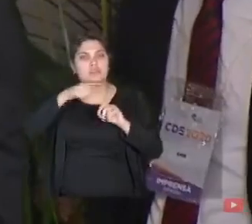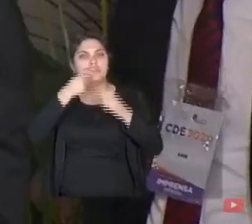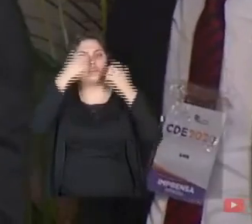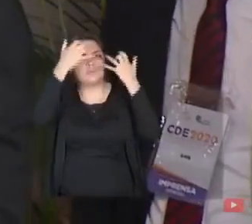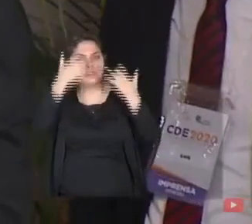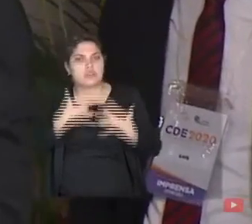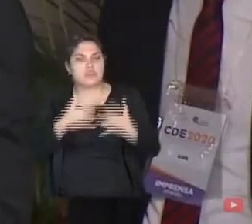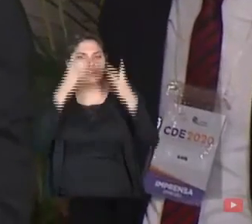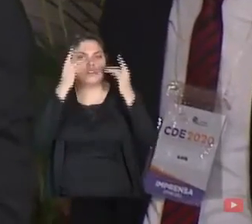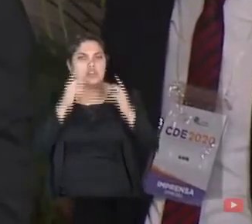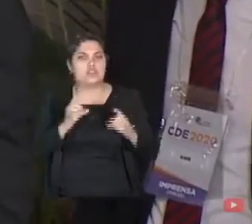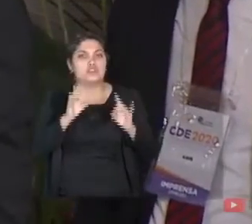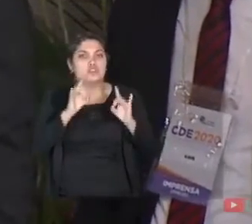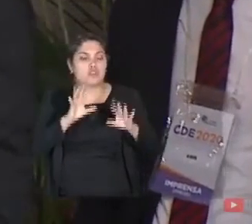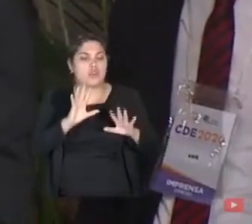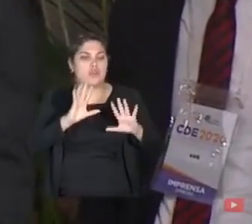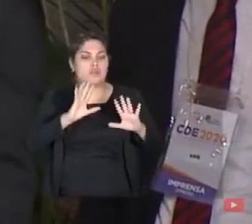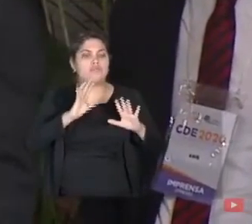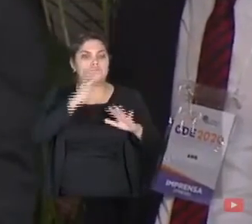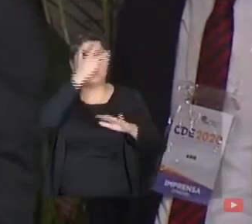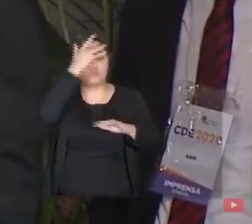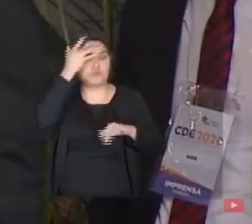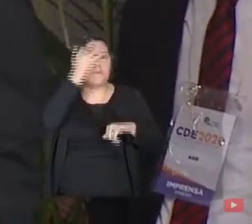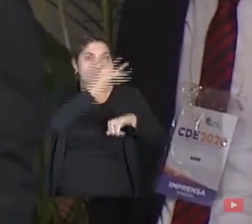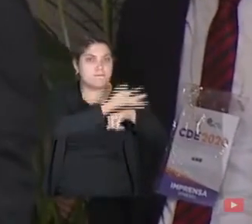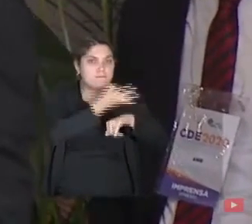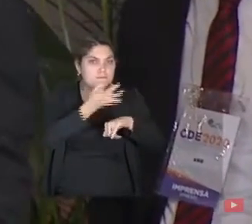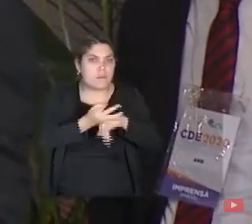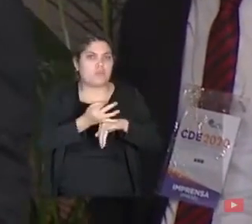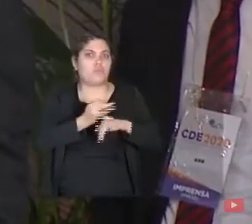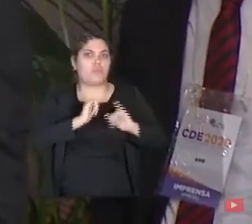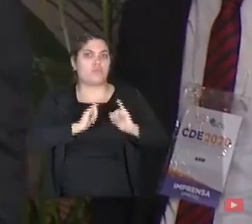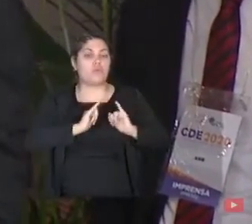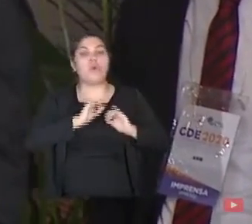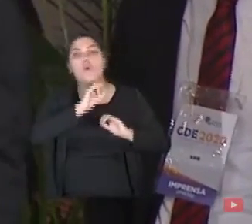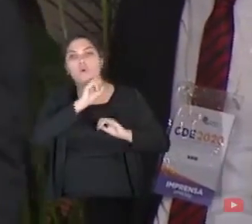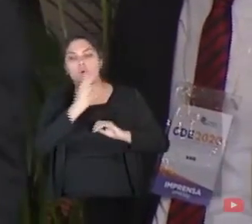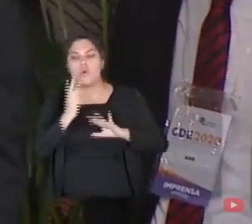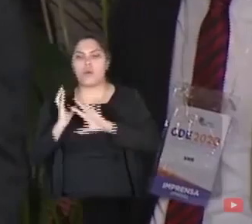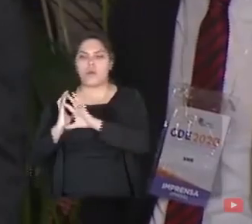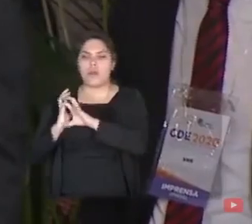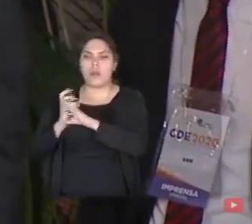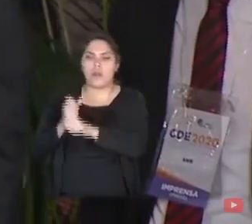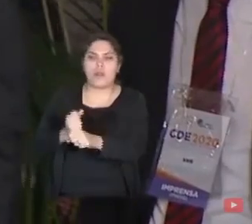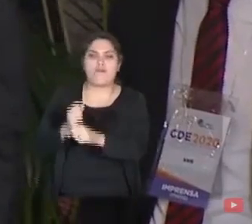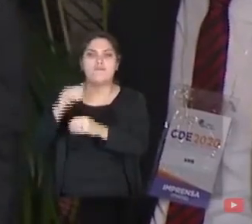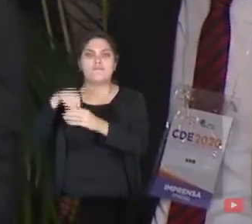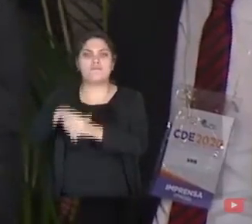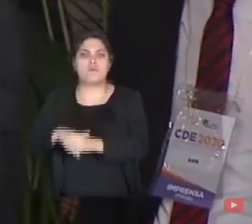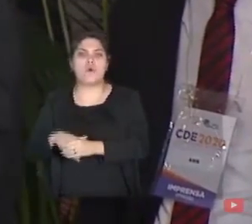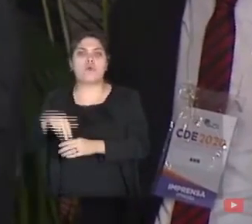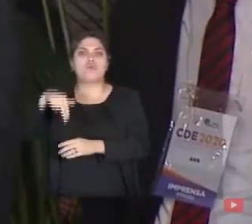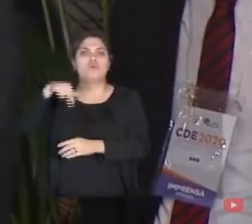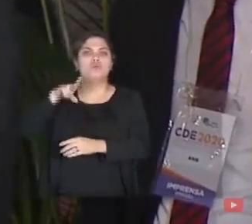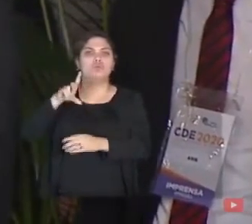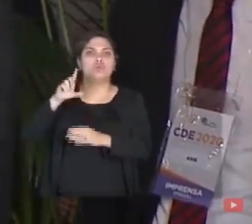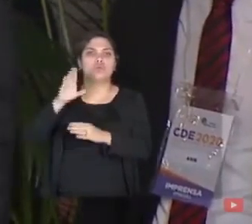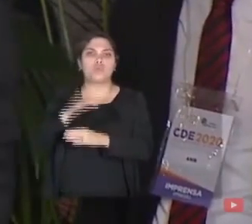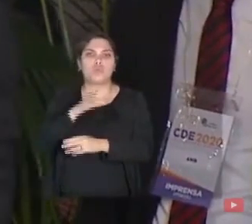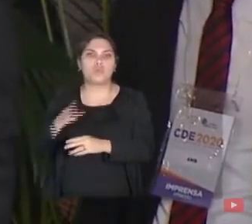referindo especificamente só à abstenção ou aquela soma de votos nulos, brancos,